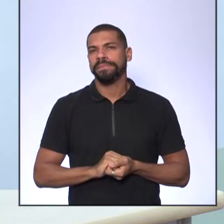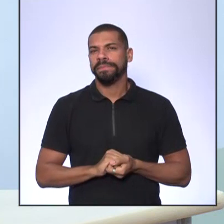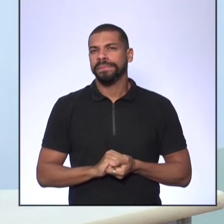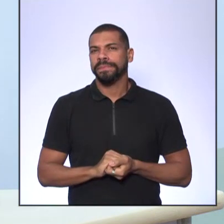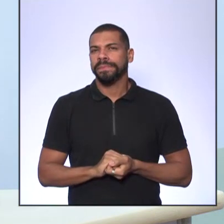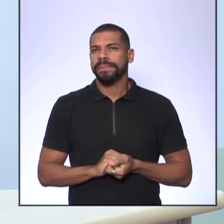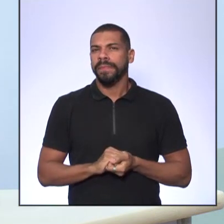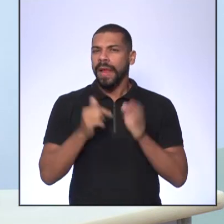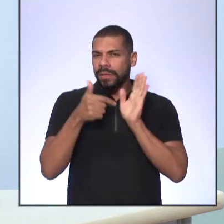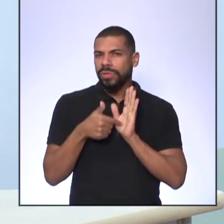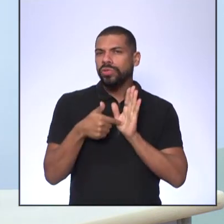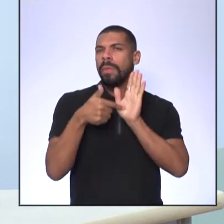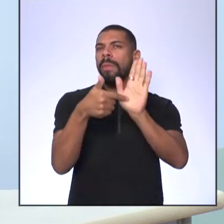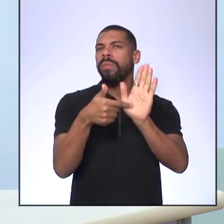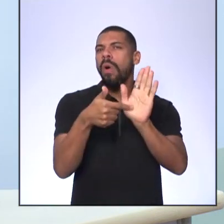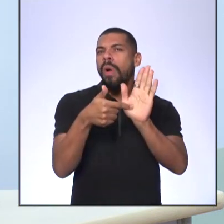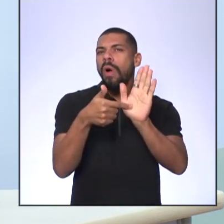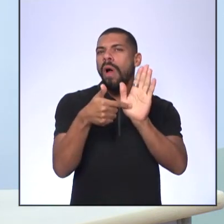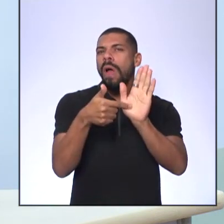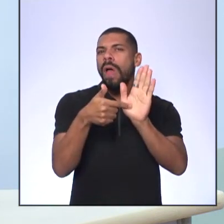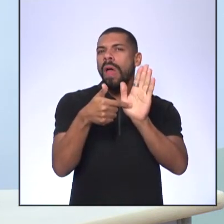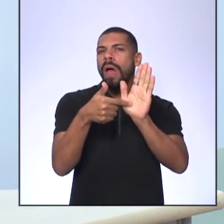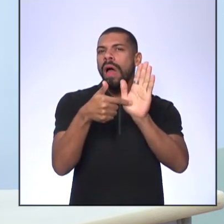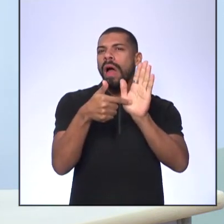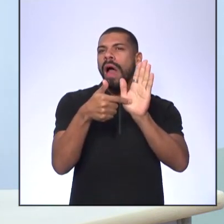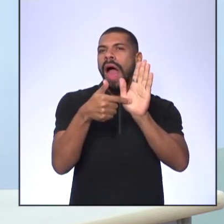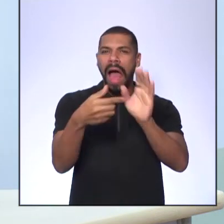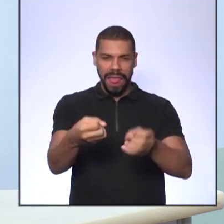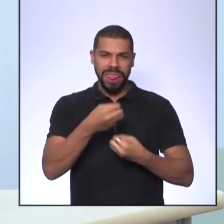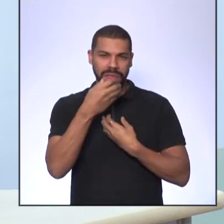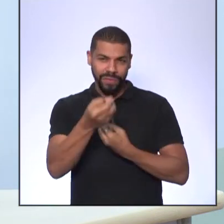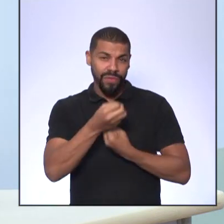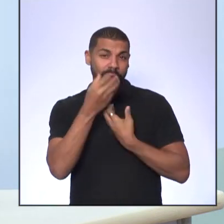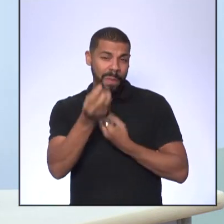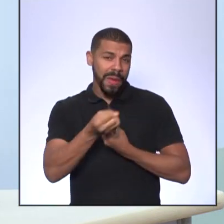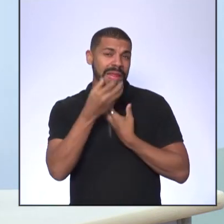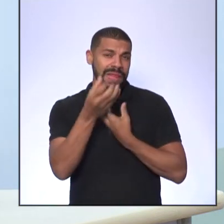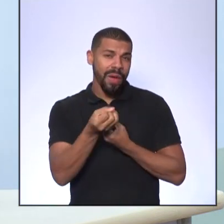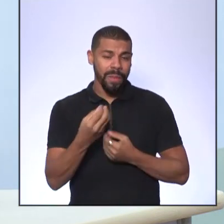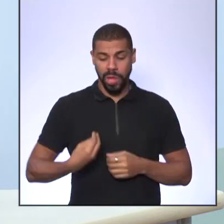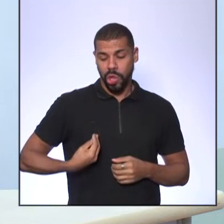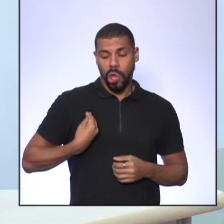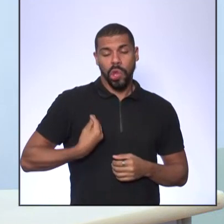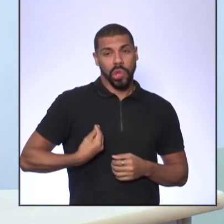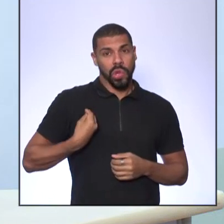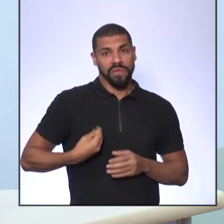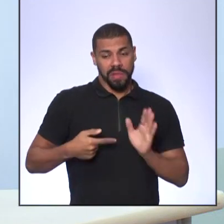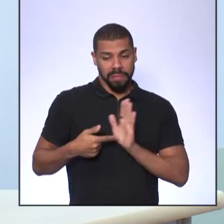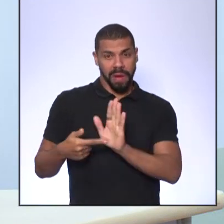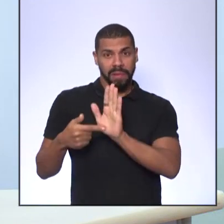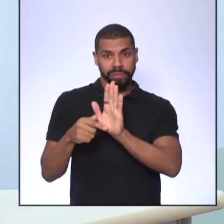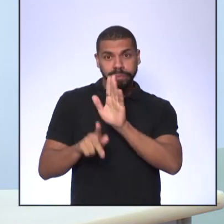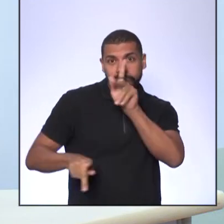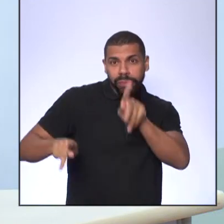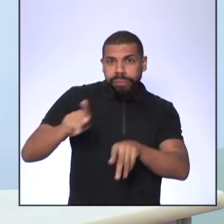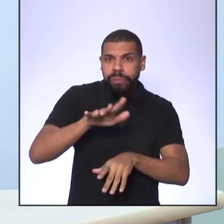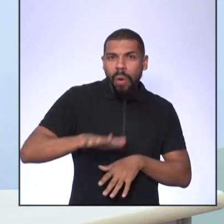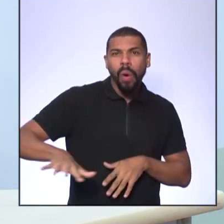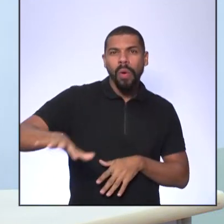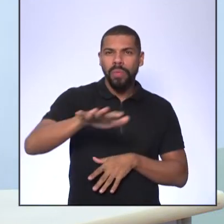gente expõe, né, as nossas informações e a nossa vida para o público, tá